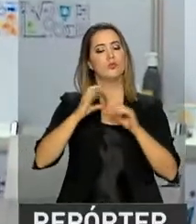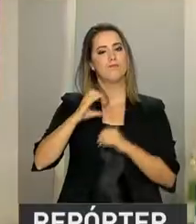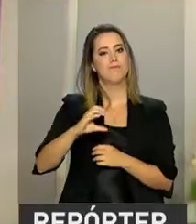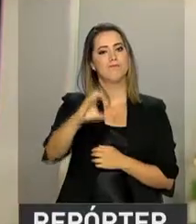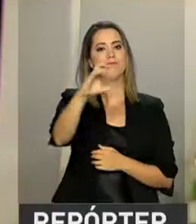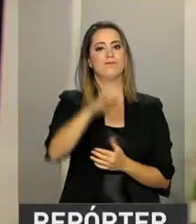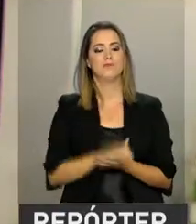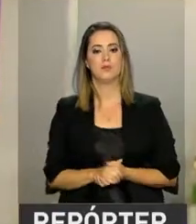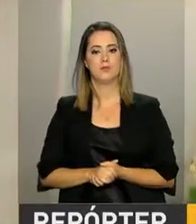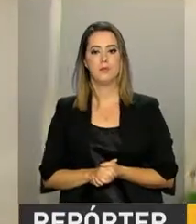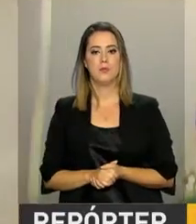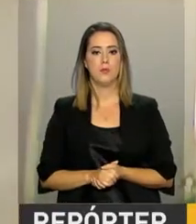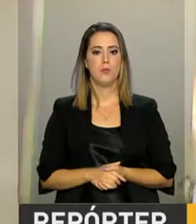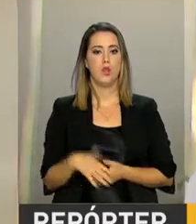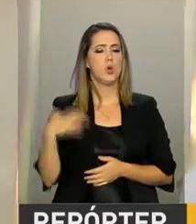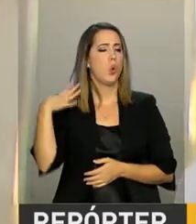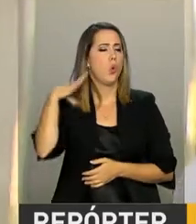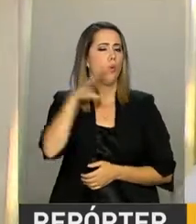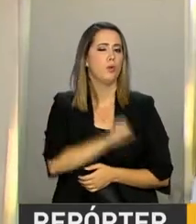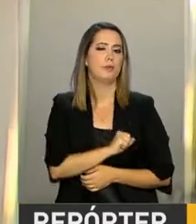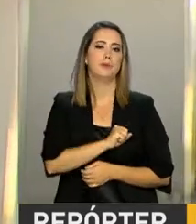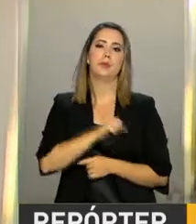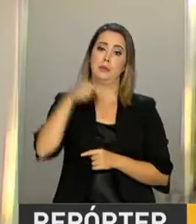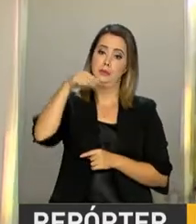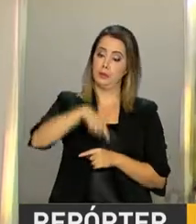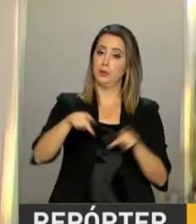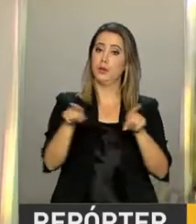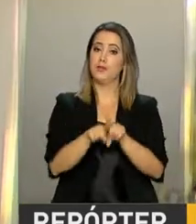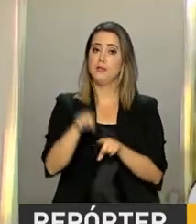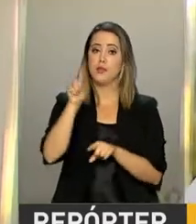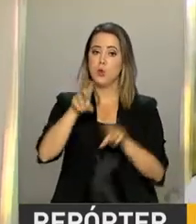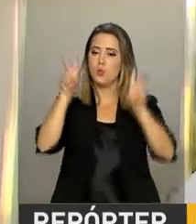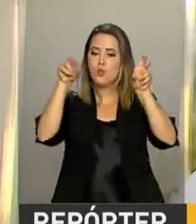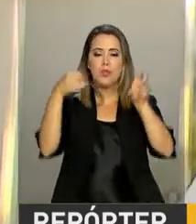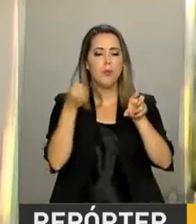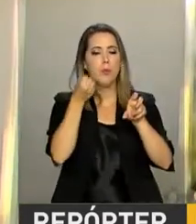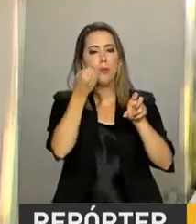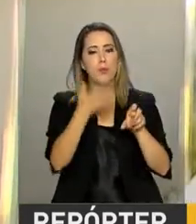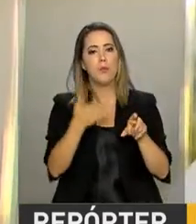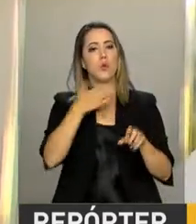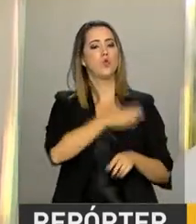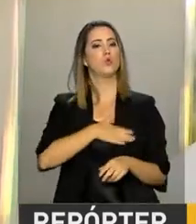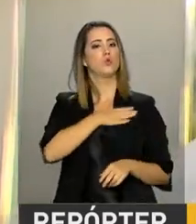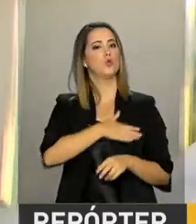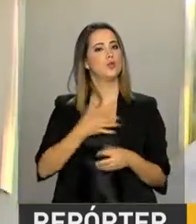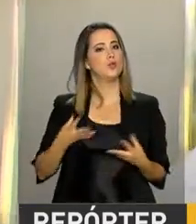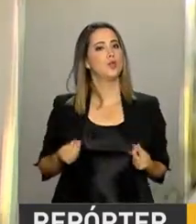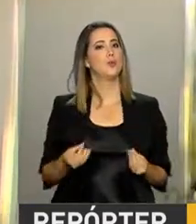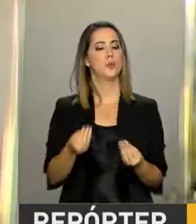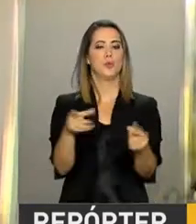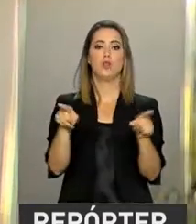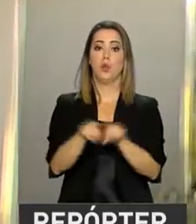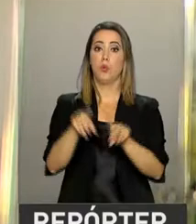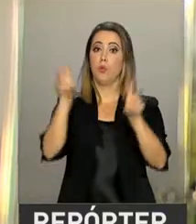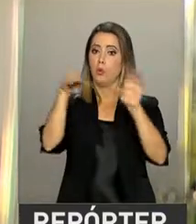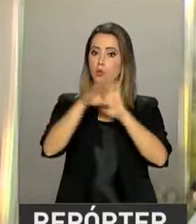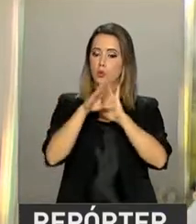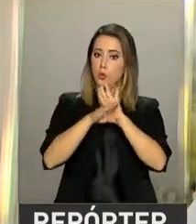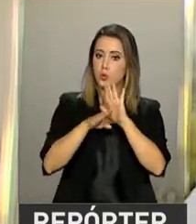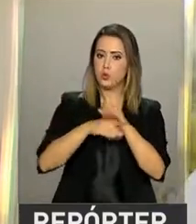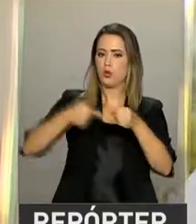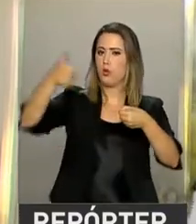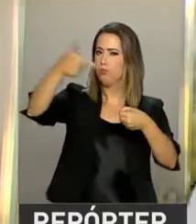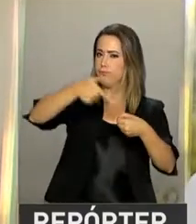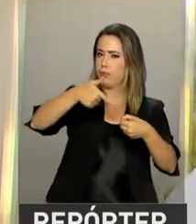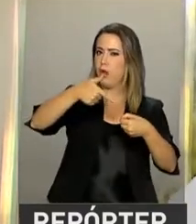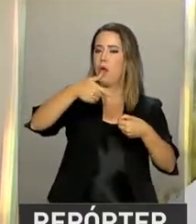cientistas. Estou achando a feira sensacional, com um tema muito agradável. Eu gostei muito dessa feira, inclusive o projeto aqui do biodiesel,